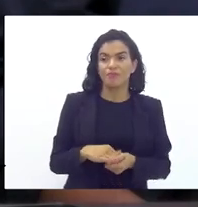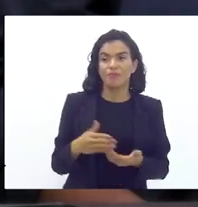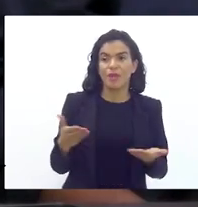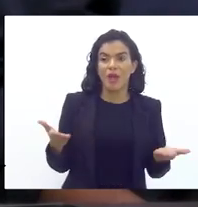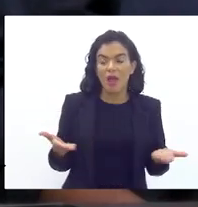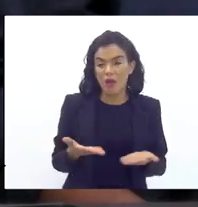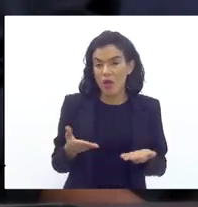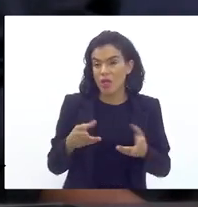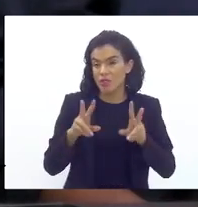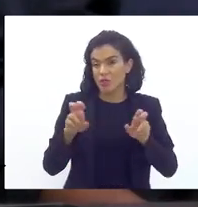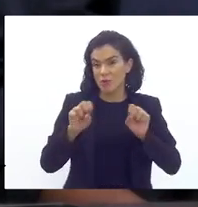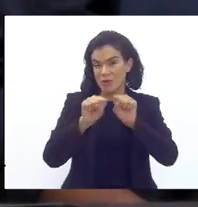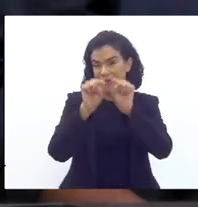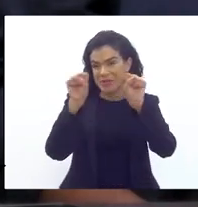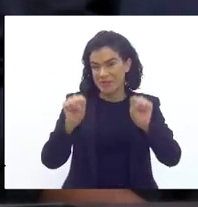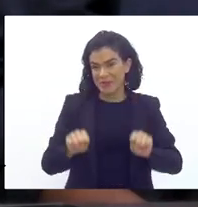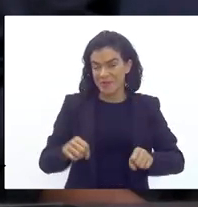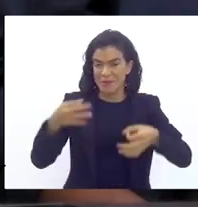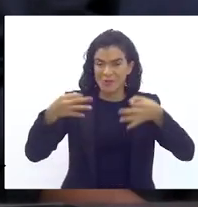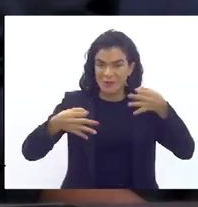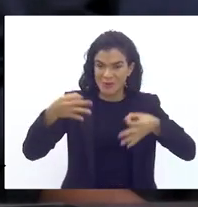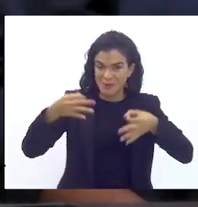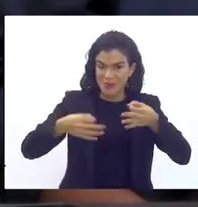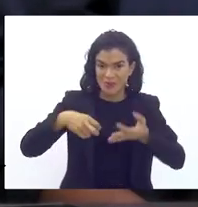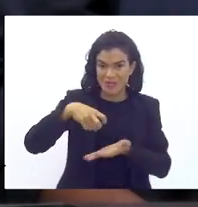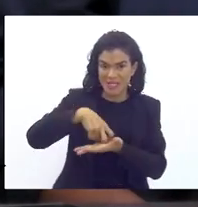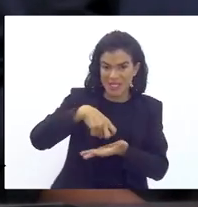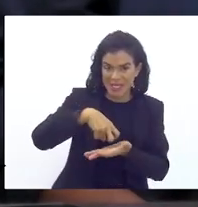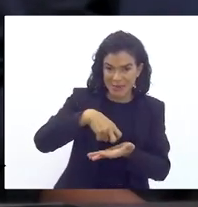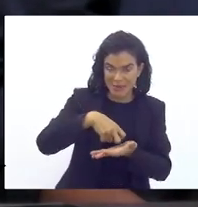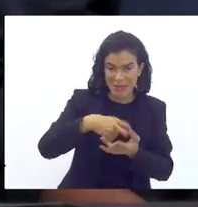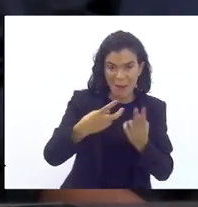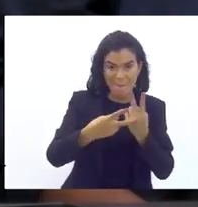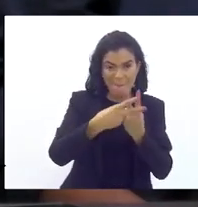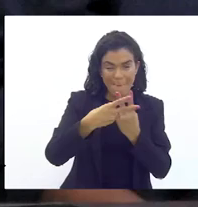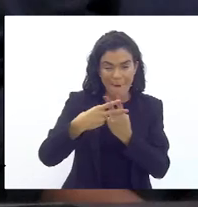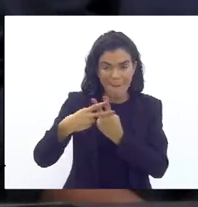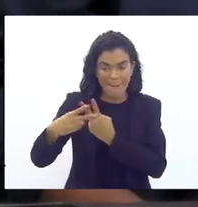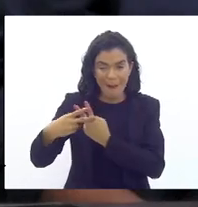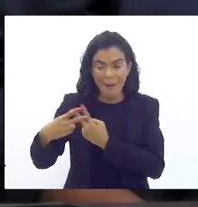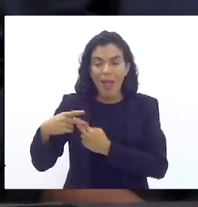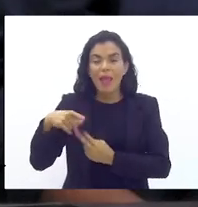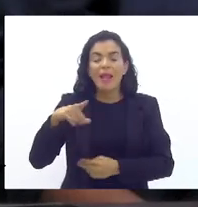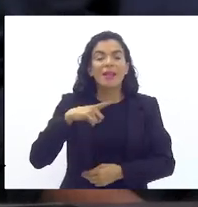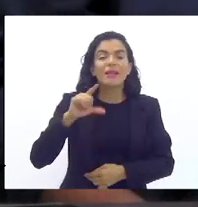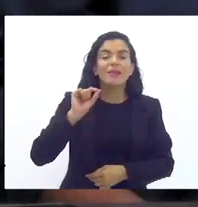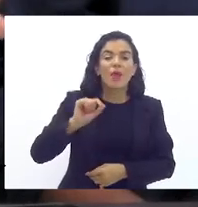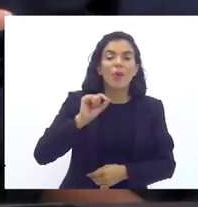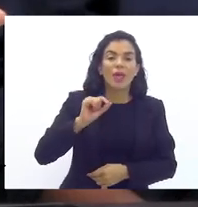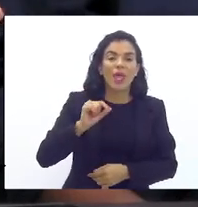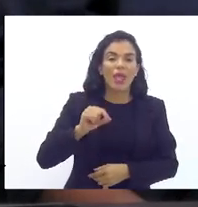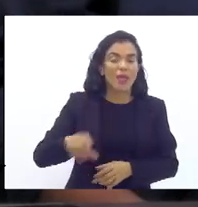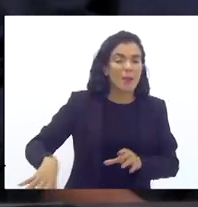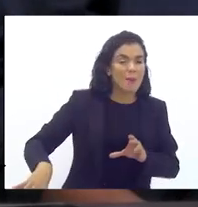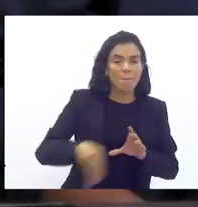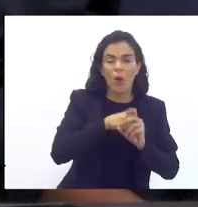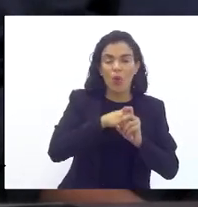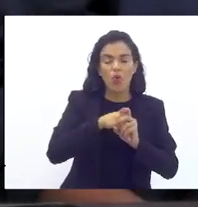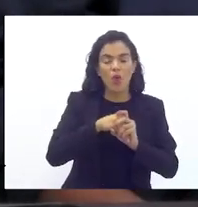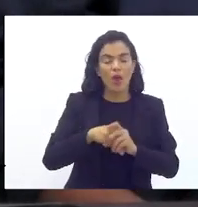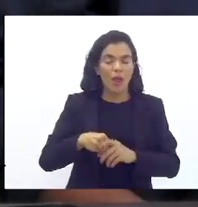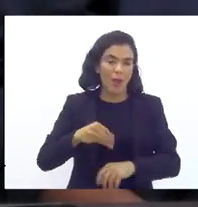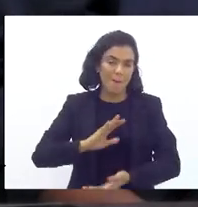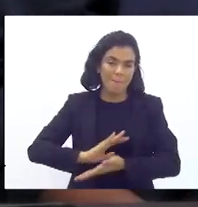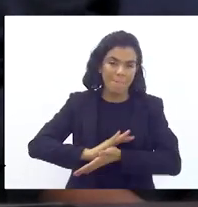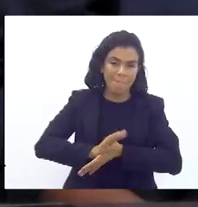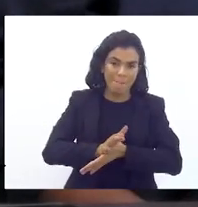o sistema de Justiça Criminal ele está impregnado de preconceito em